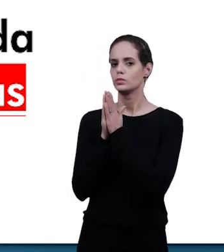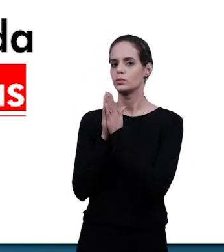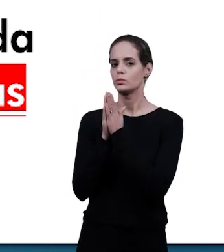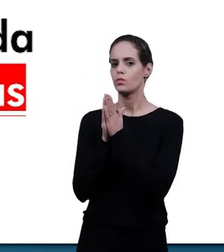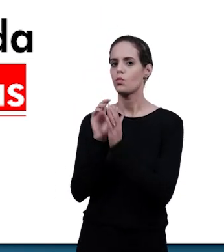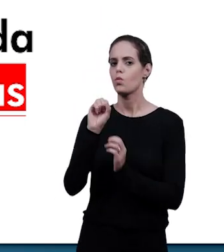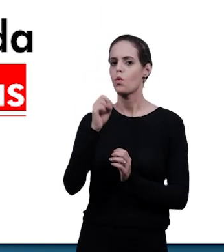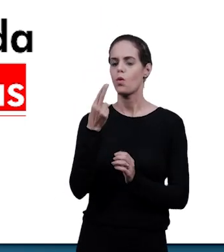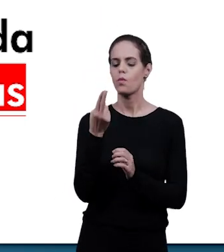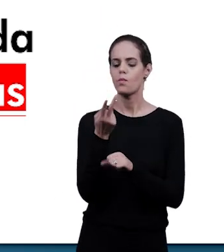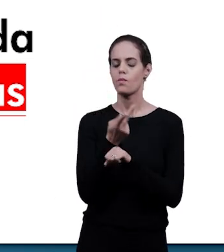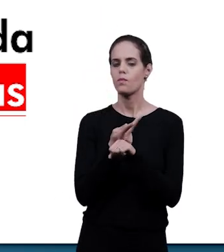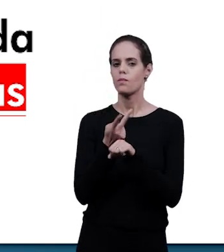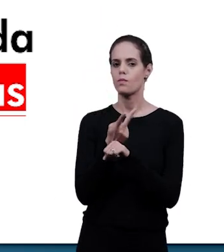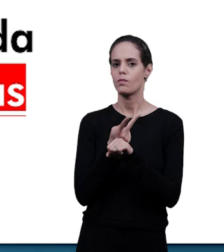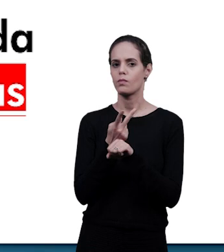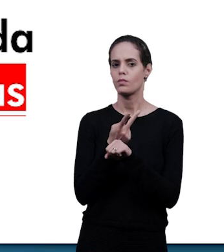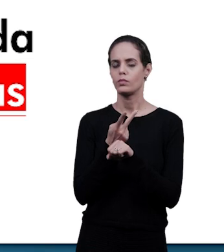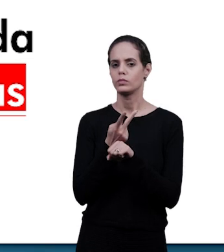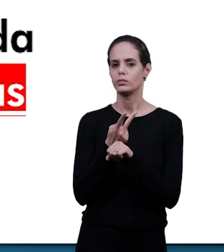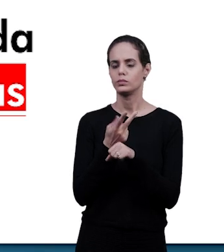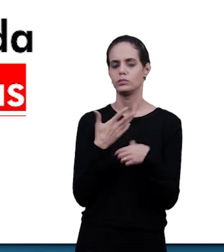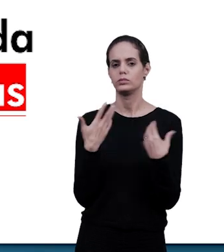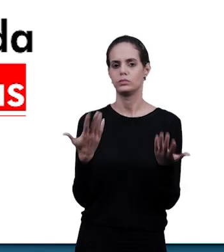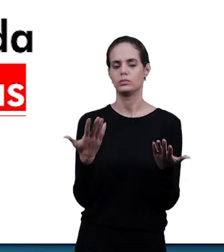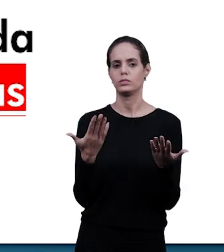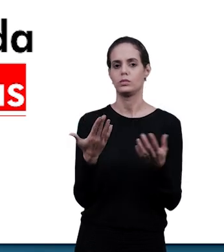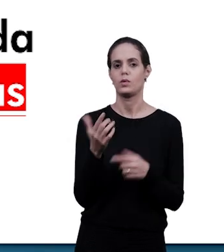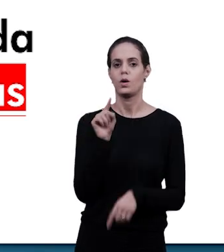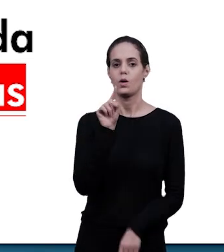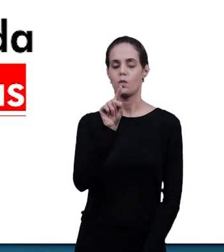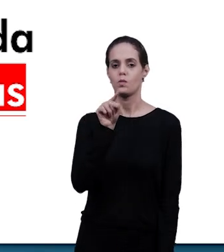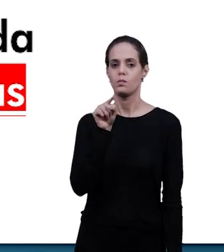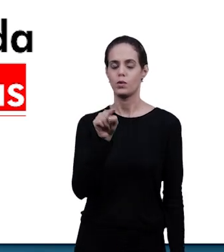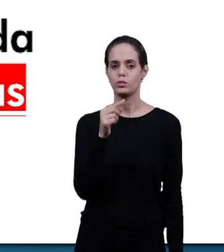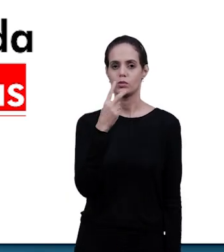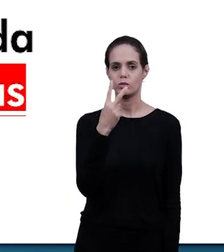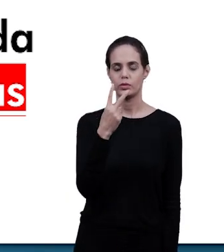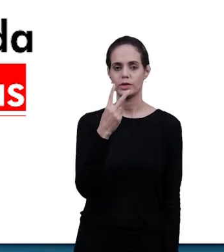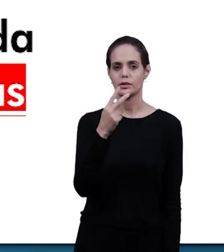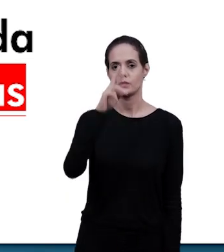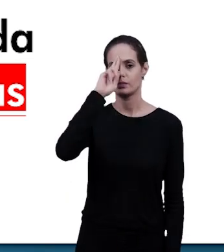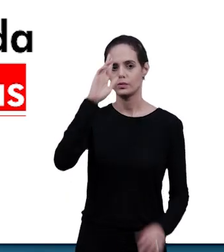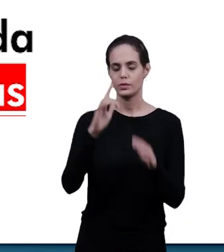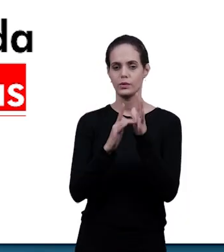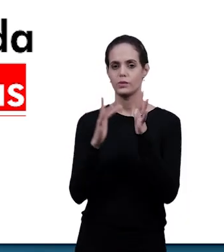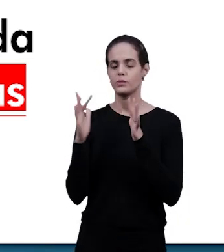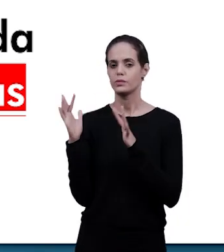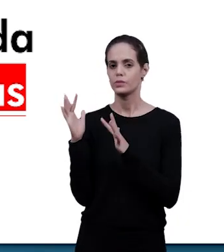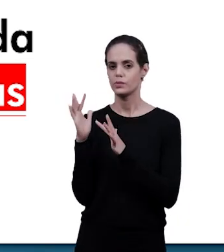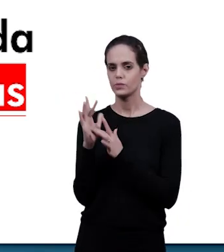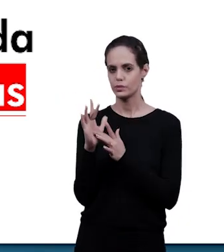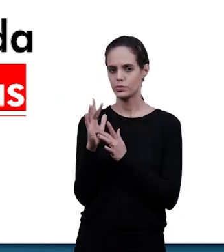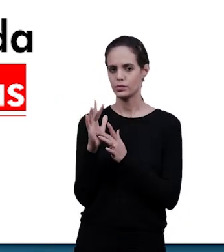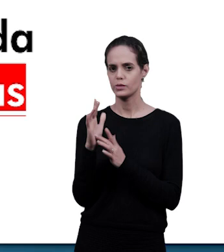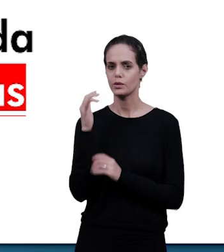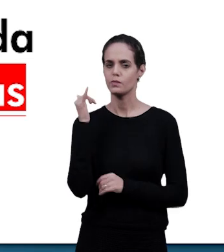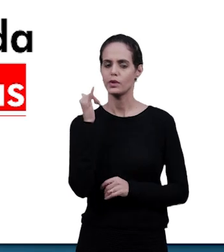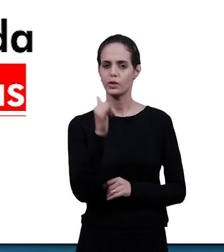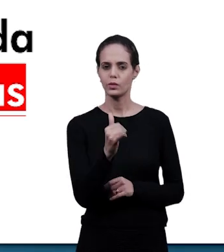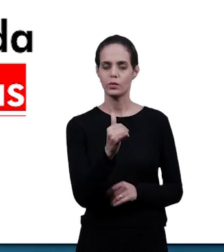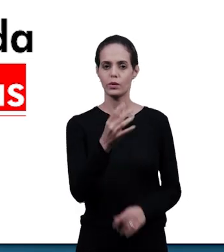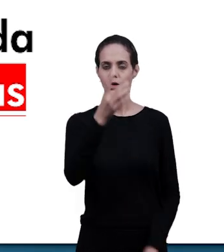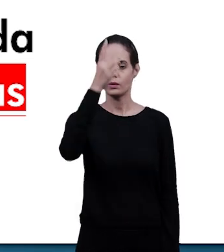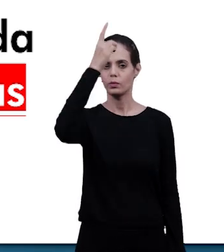ou procurados? A pergunta 1.2. O Senhor Jesus se referiu alguma vez ao dom